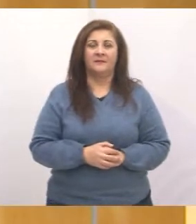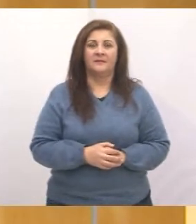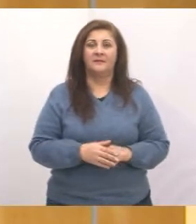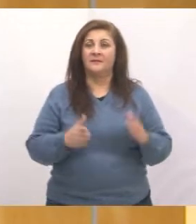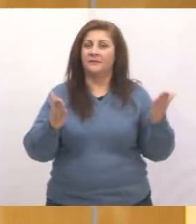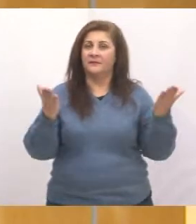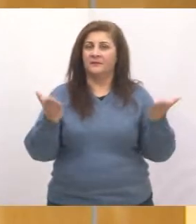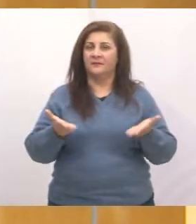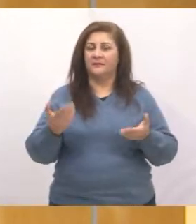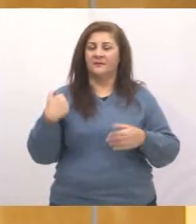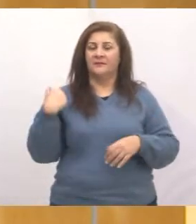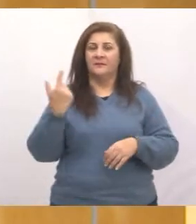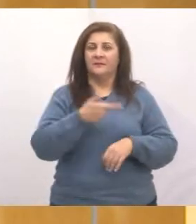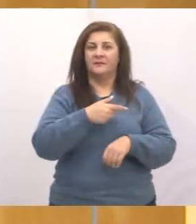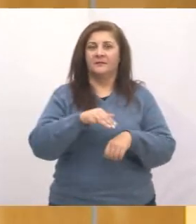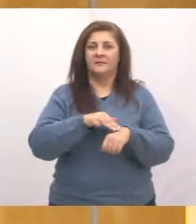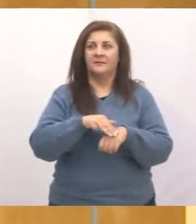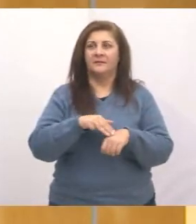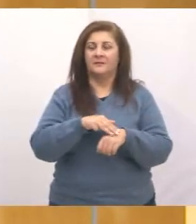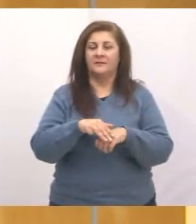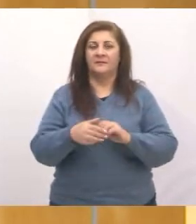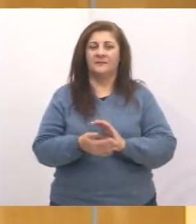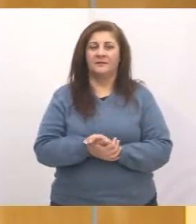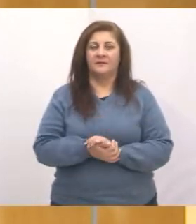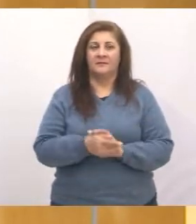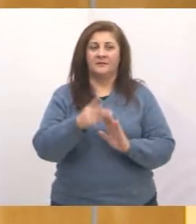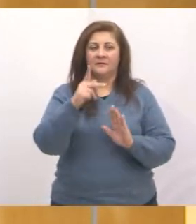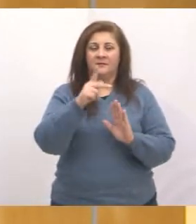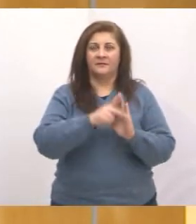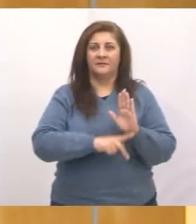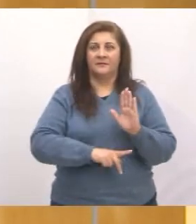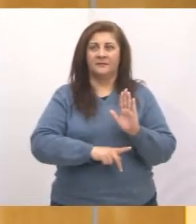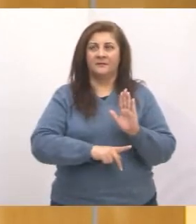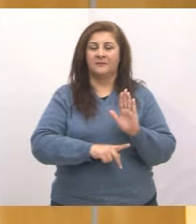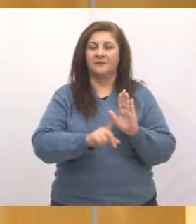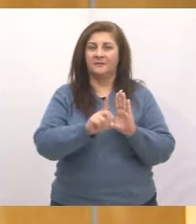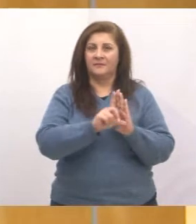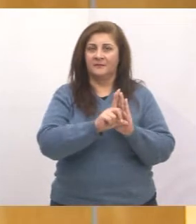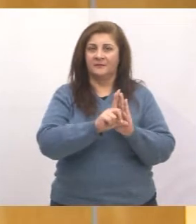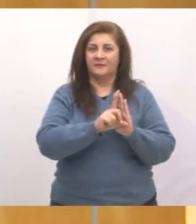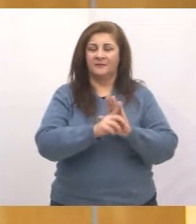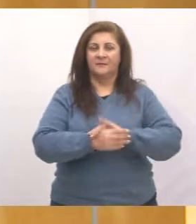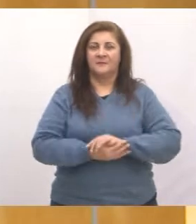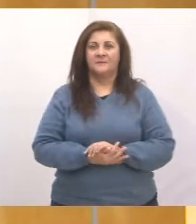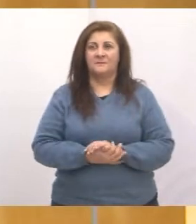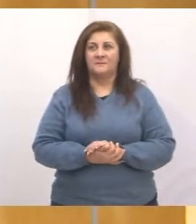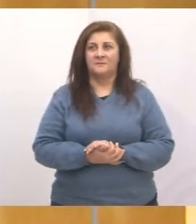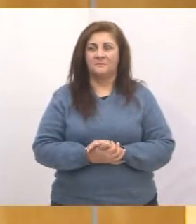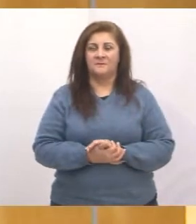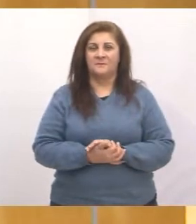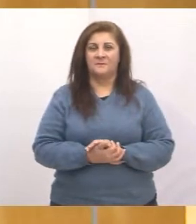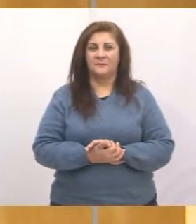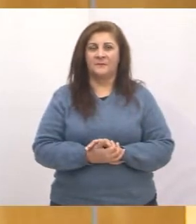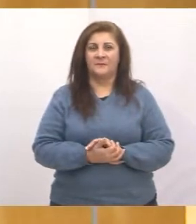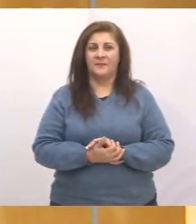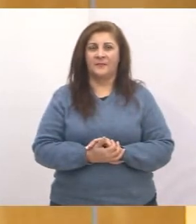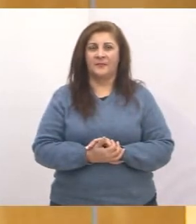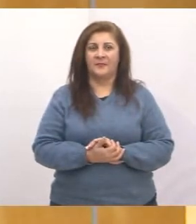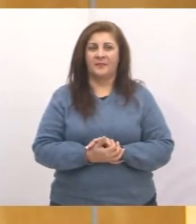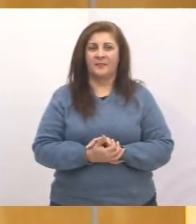nós discutimos um projeto que tem um pano de